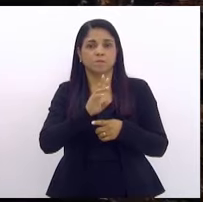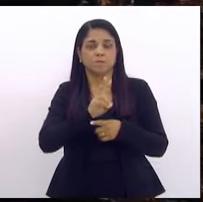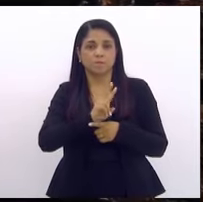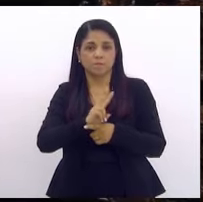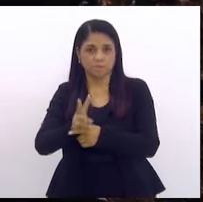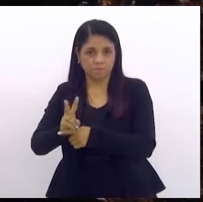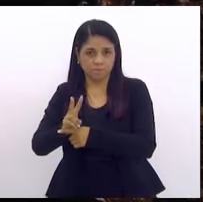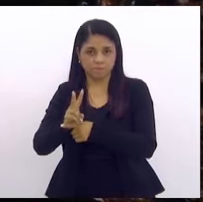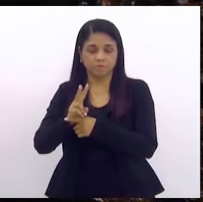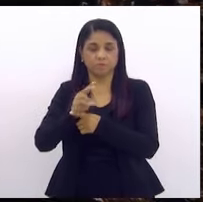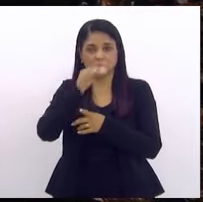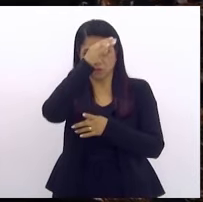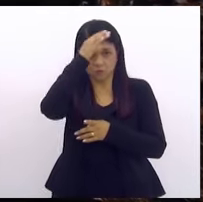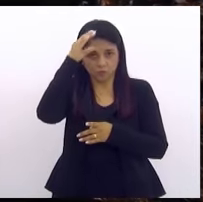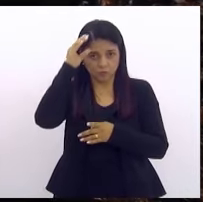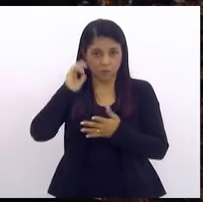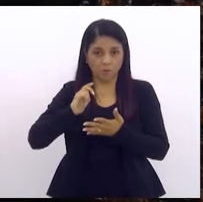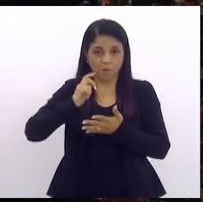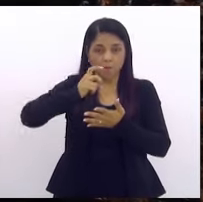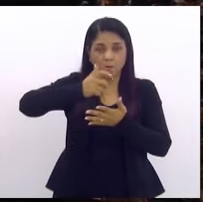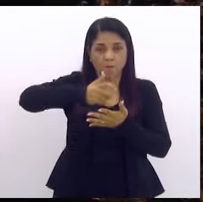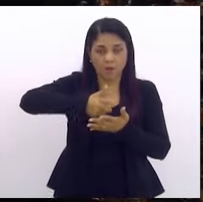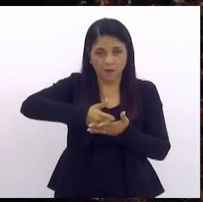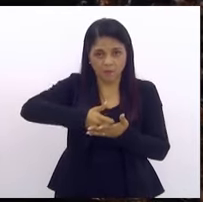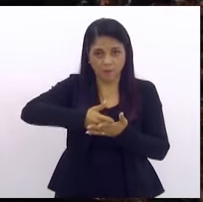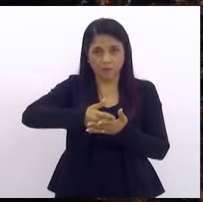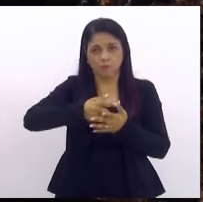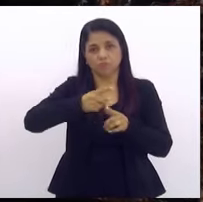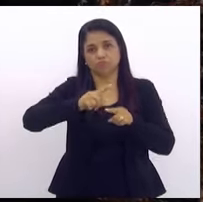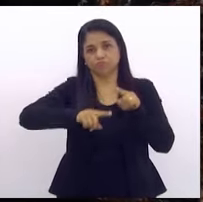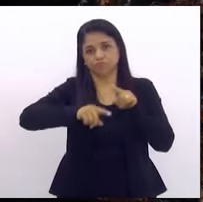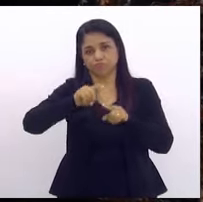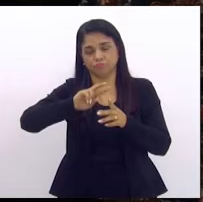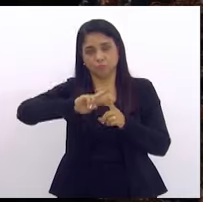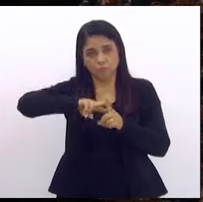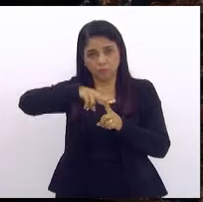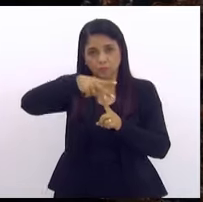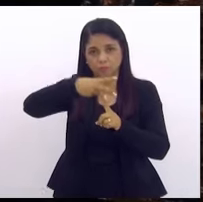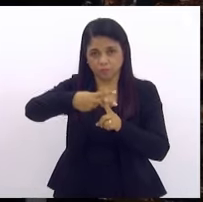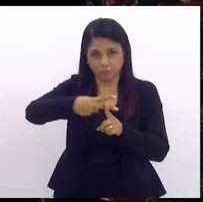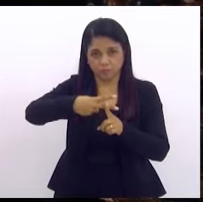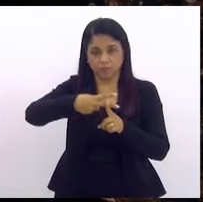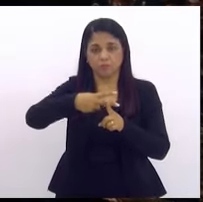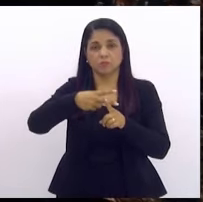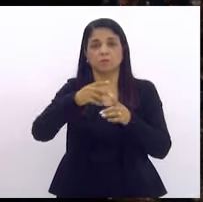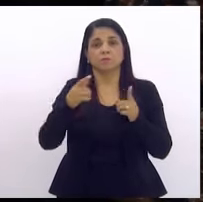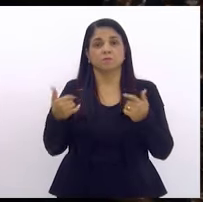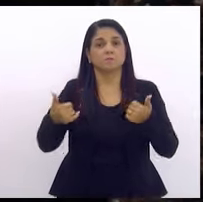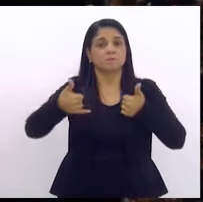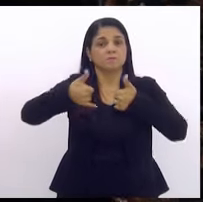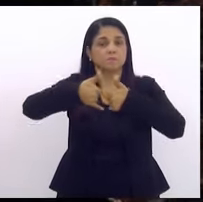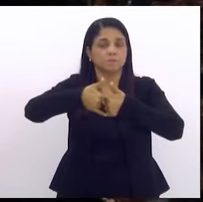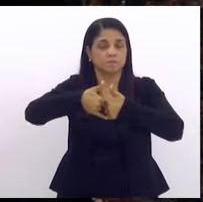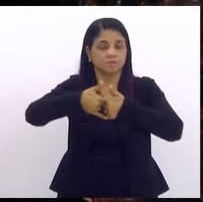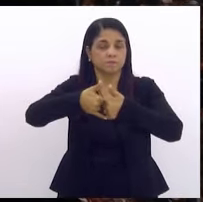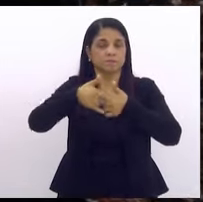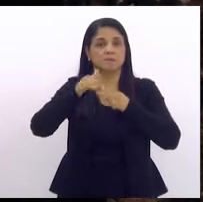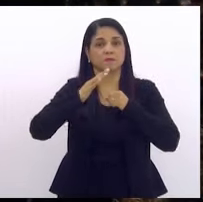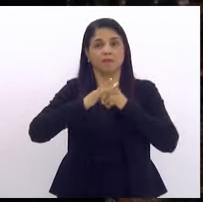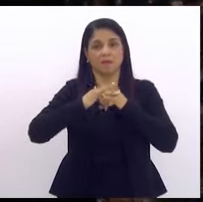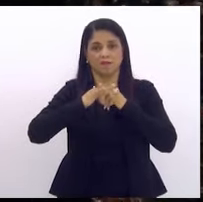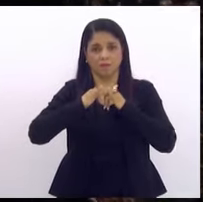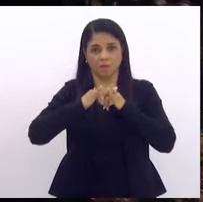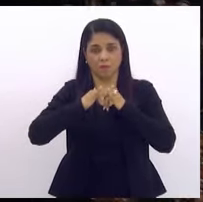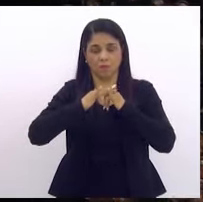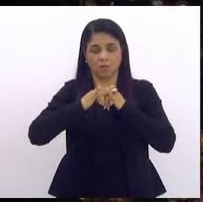caso de pagamento de produto ou serviço de duplicidade. Institui canal de atendimento via telefone exclusivo para